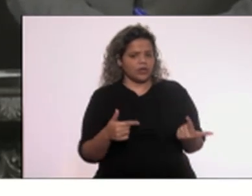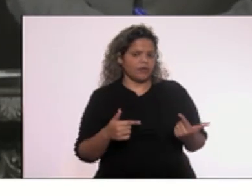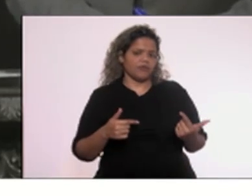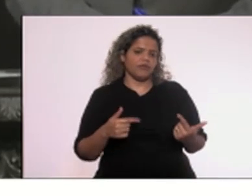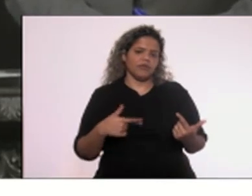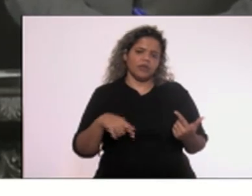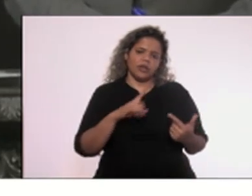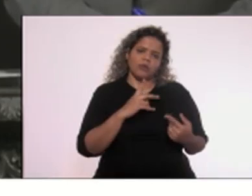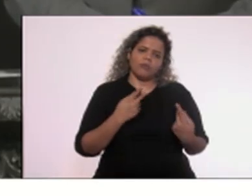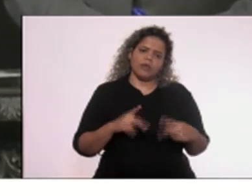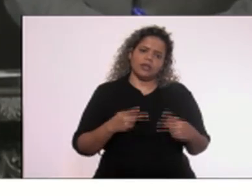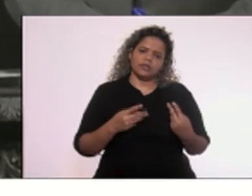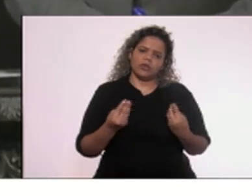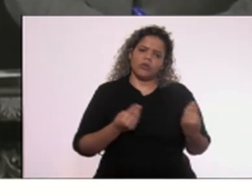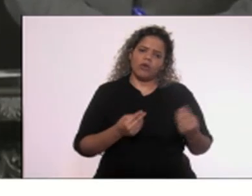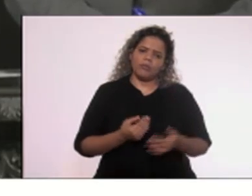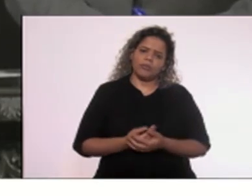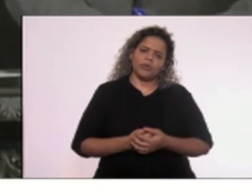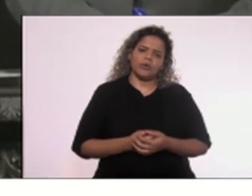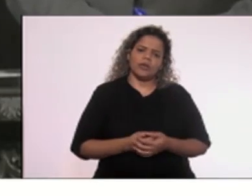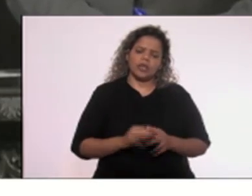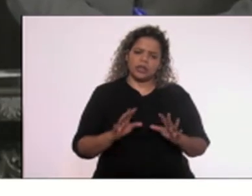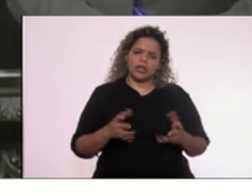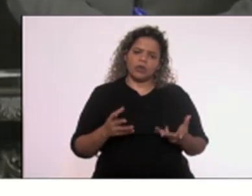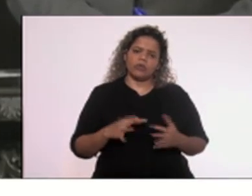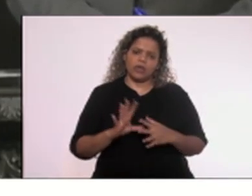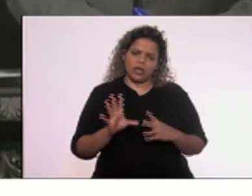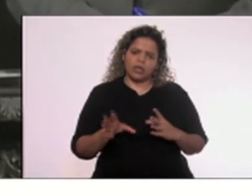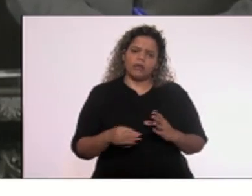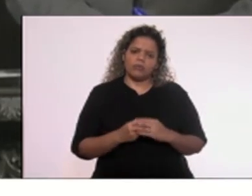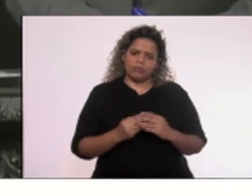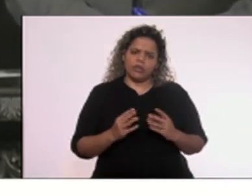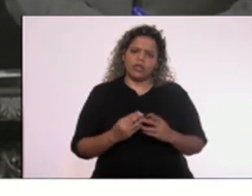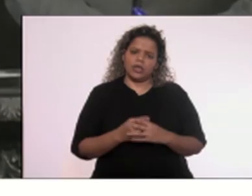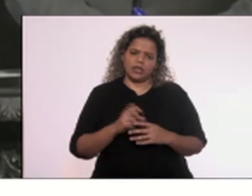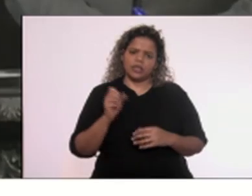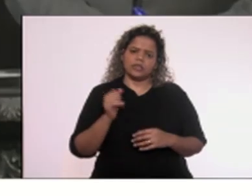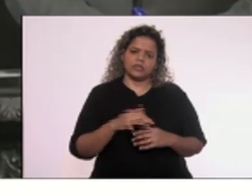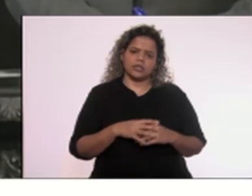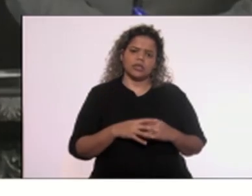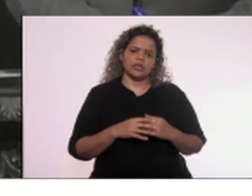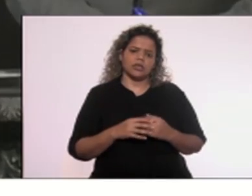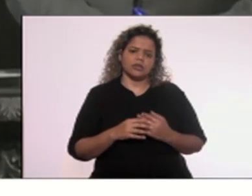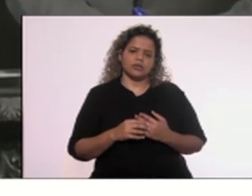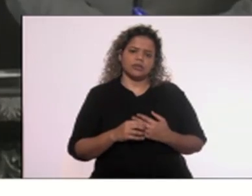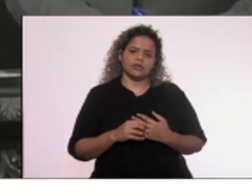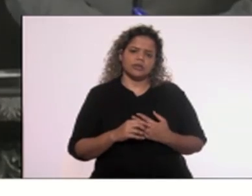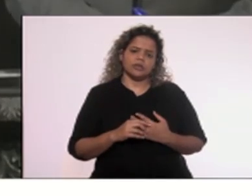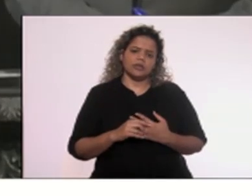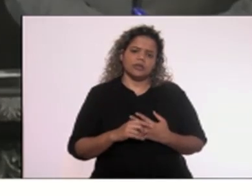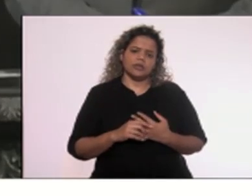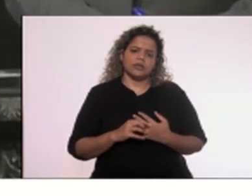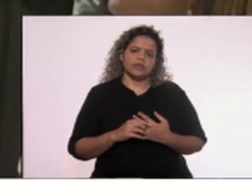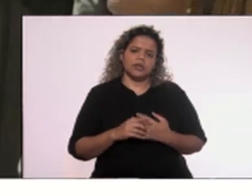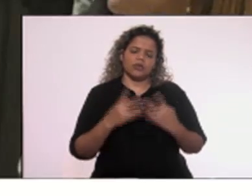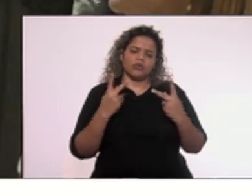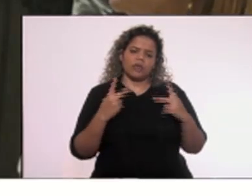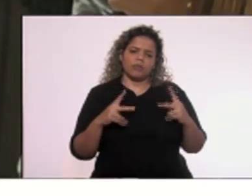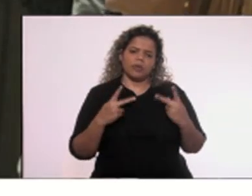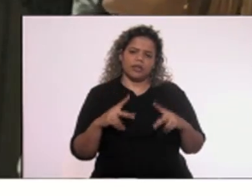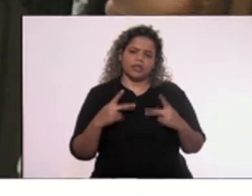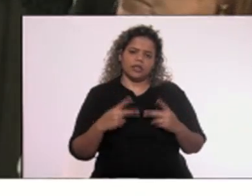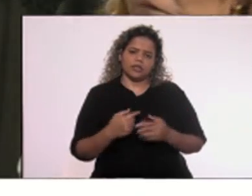ele quis dar o caráter determinativo. Então, tem emendas da Ciência e Tecnologia. Bom, senhor presidente, eu vou dar